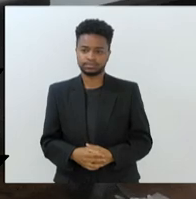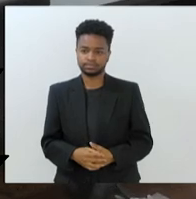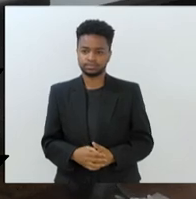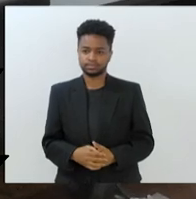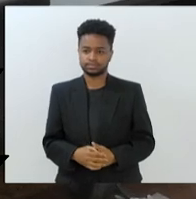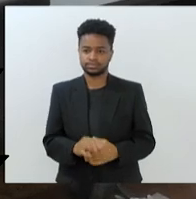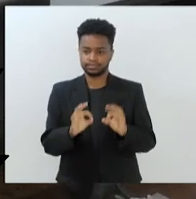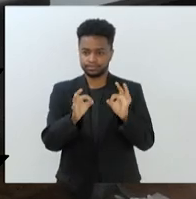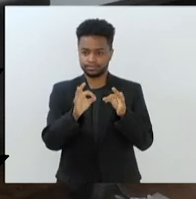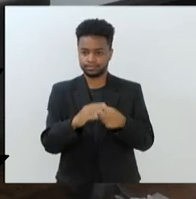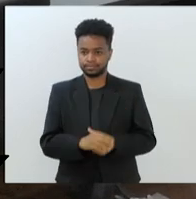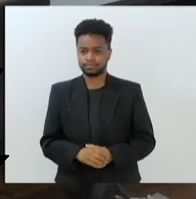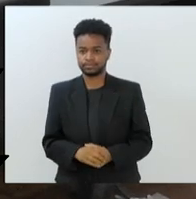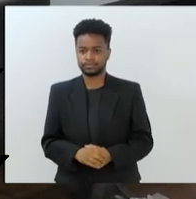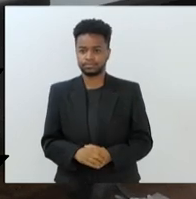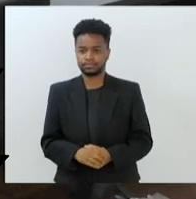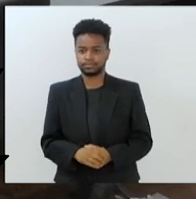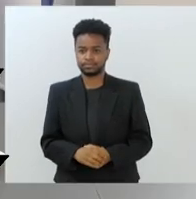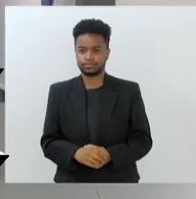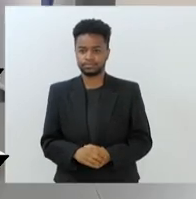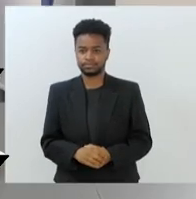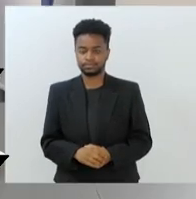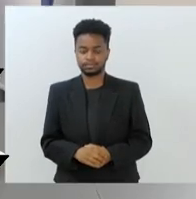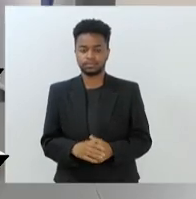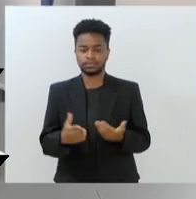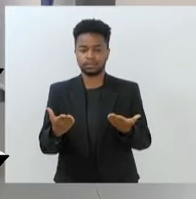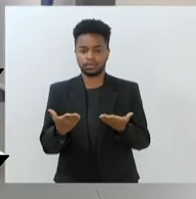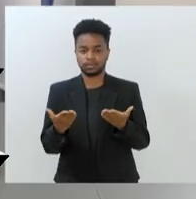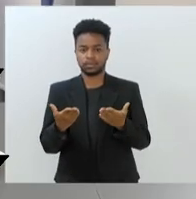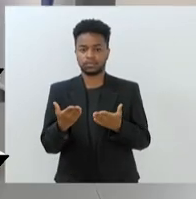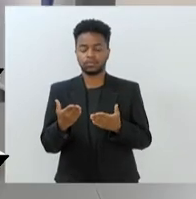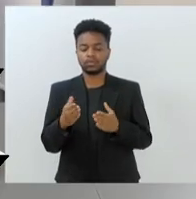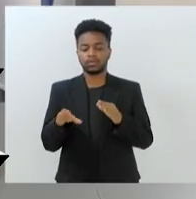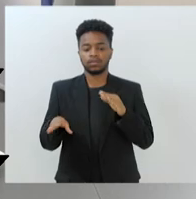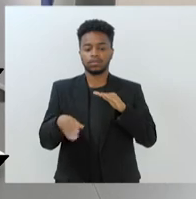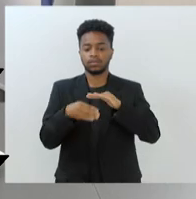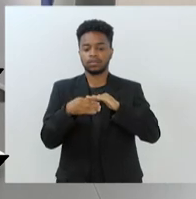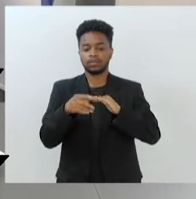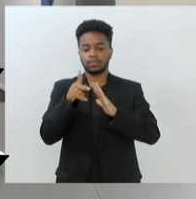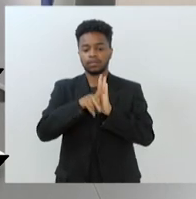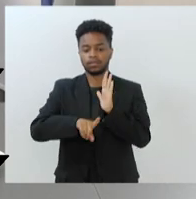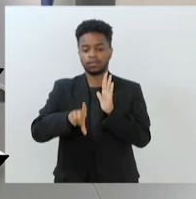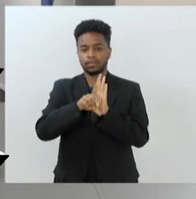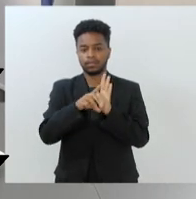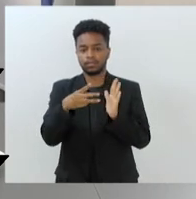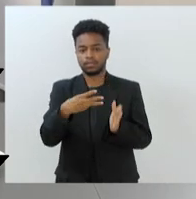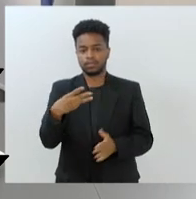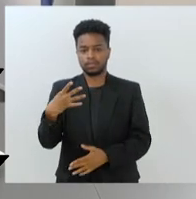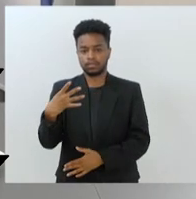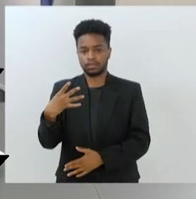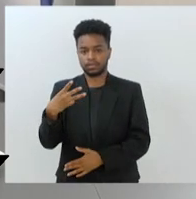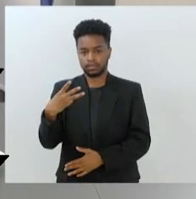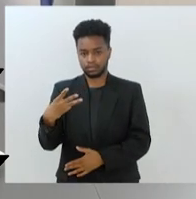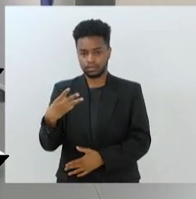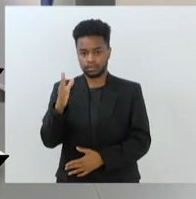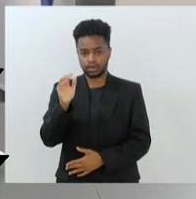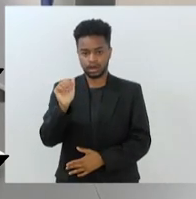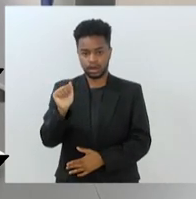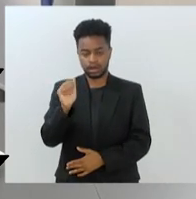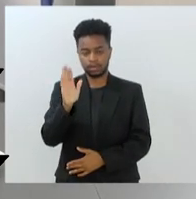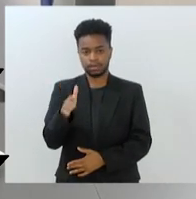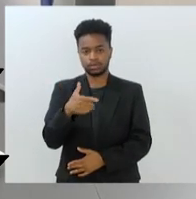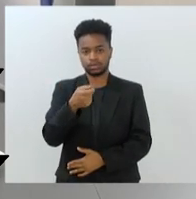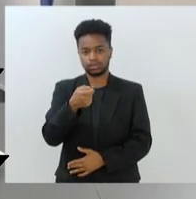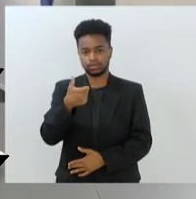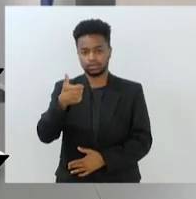Tá certo. Passo então ao item 1 da pauta. Emendas de plenário ao projeto de lei 3343-A de